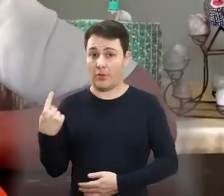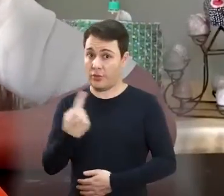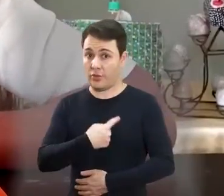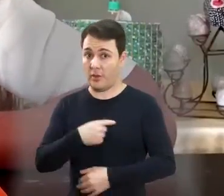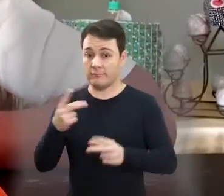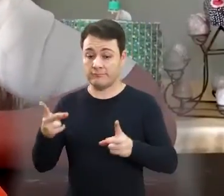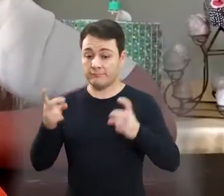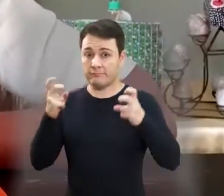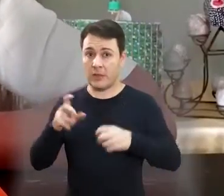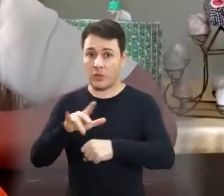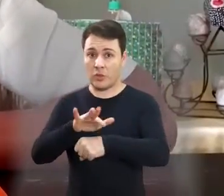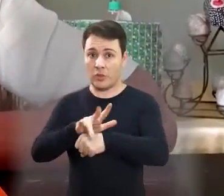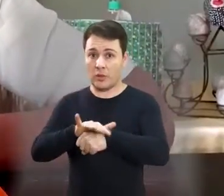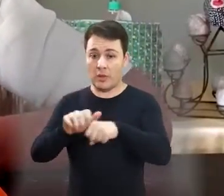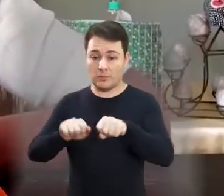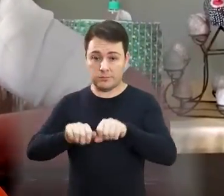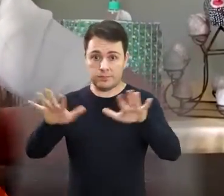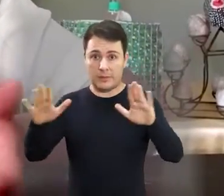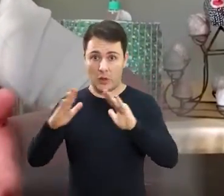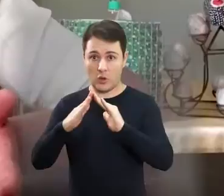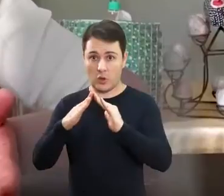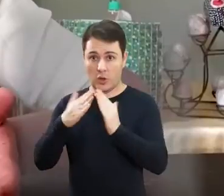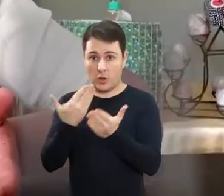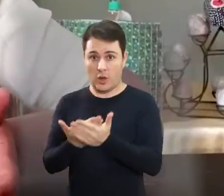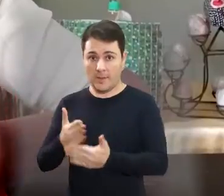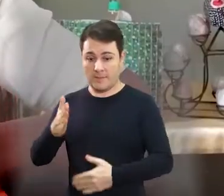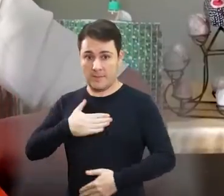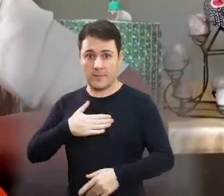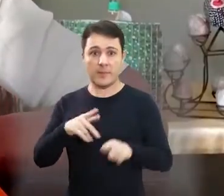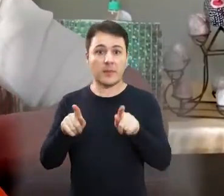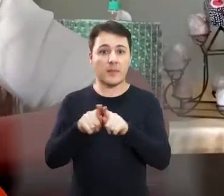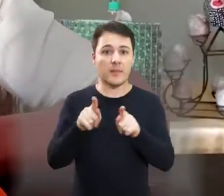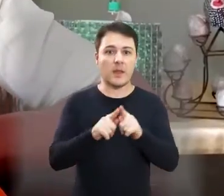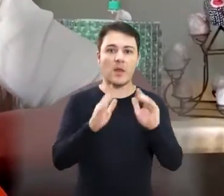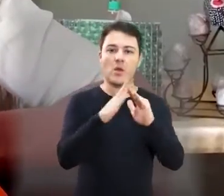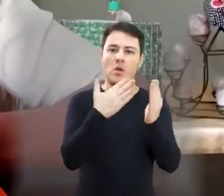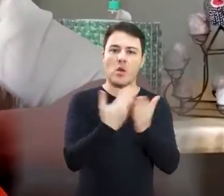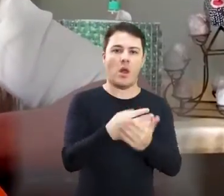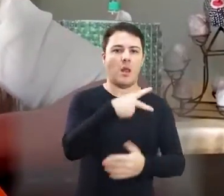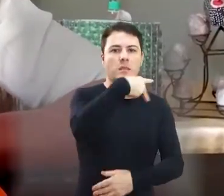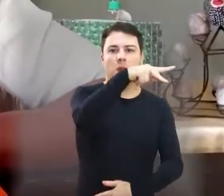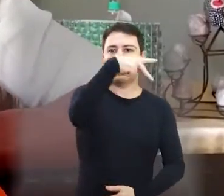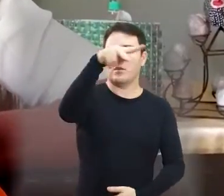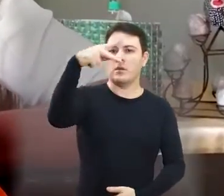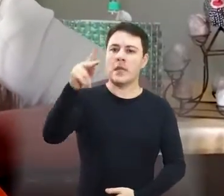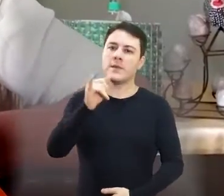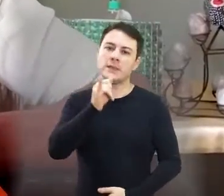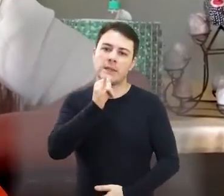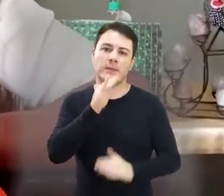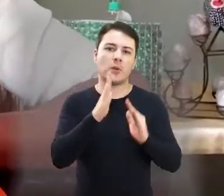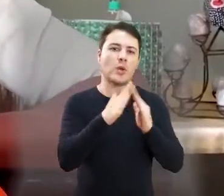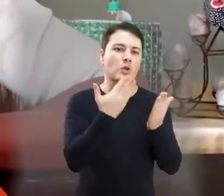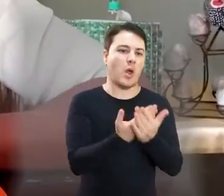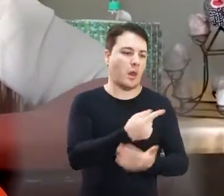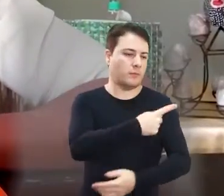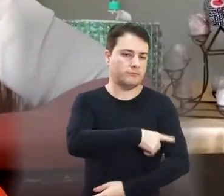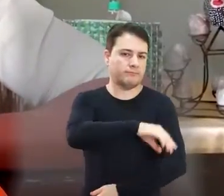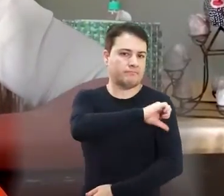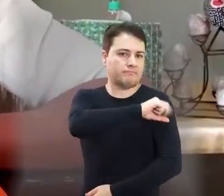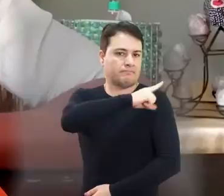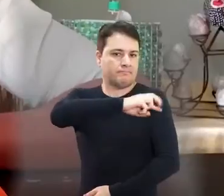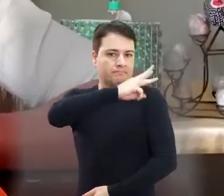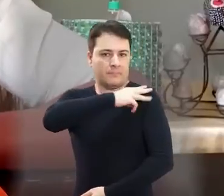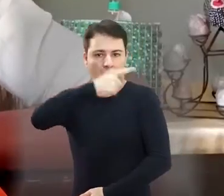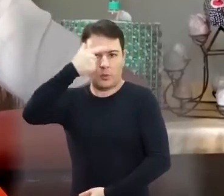Sabemos que em ondas de pandemia, não só o Cuca, mas demais instituições de ensino, como escolas e universidades, tiveram que fechar suas aulas